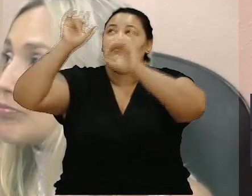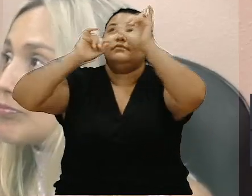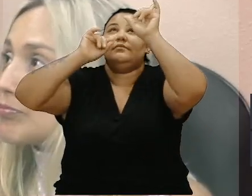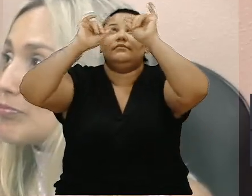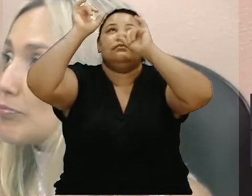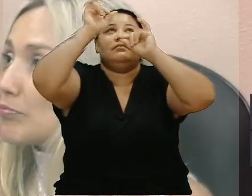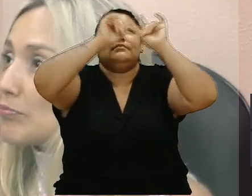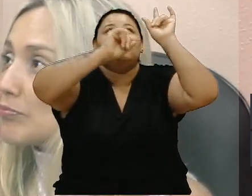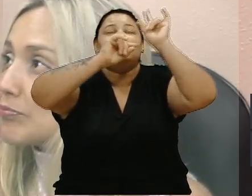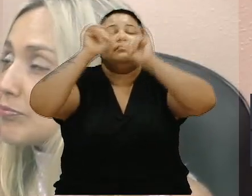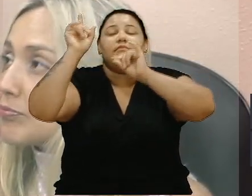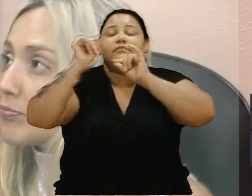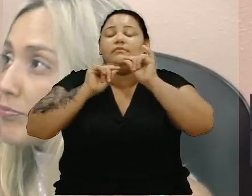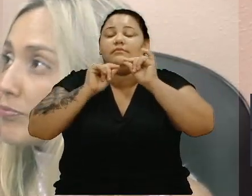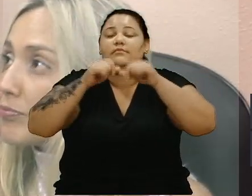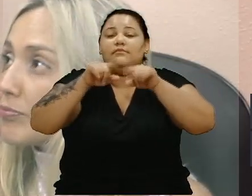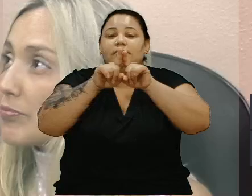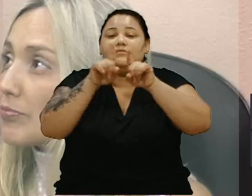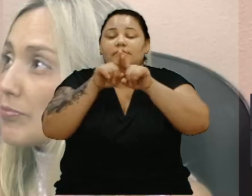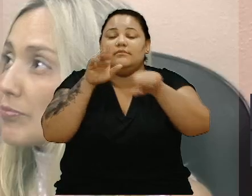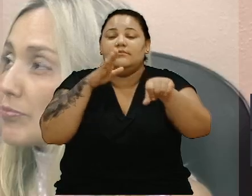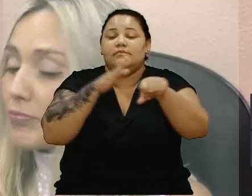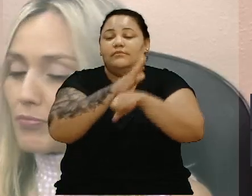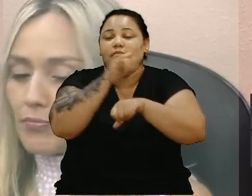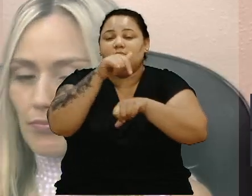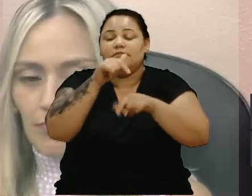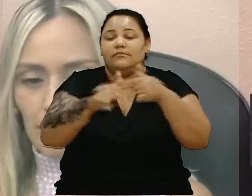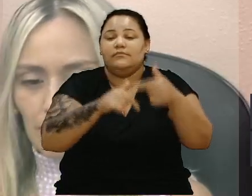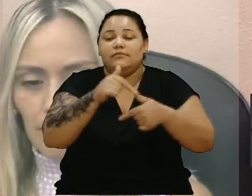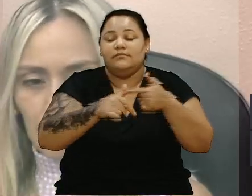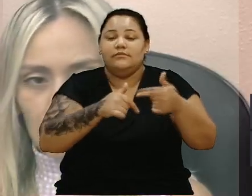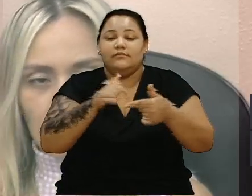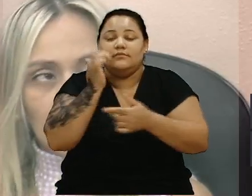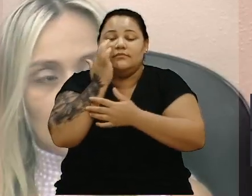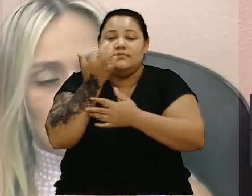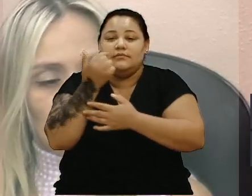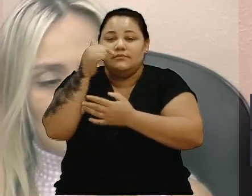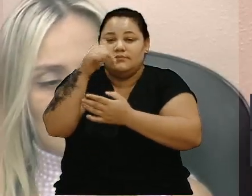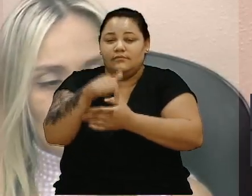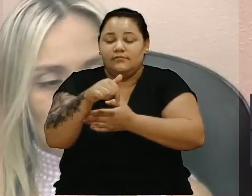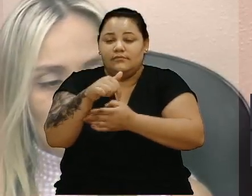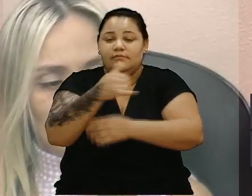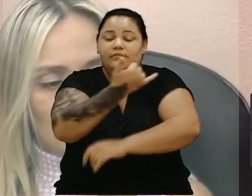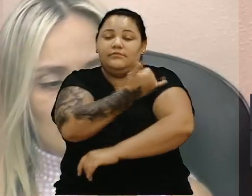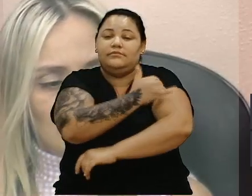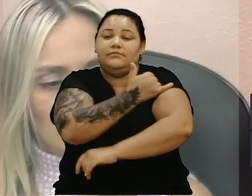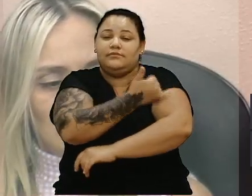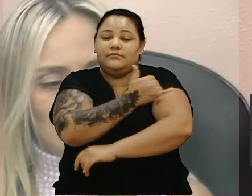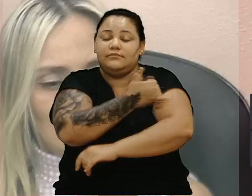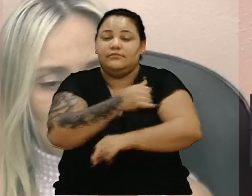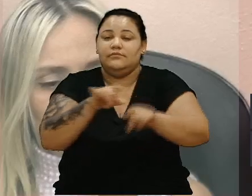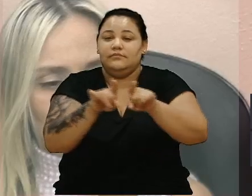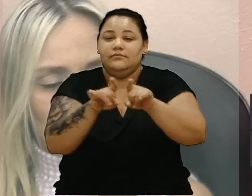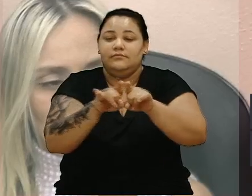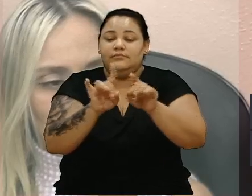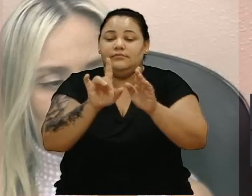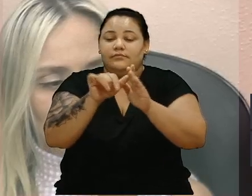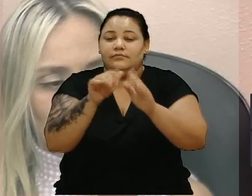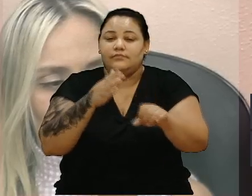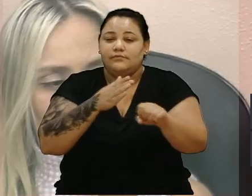Astronáutica, passando nesse processo seletivo que ocorrerá no estado do Rio de Janeiro, e sendo classificado